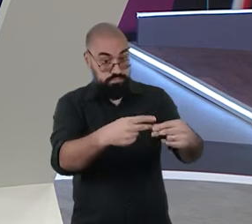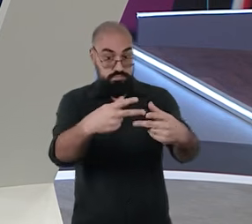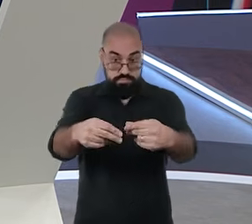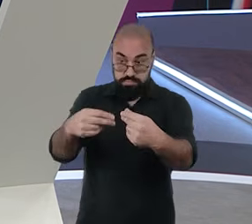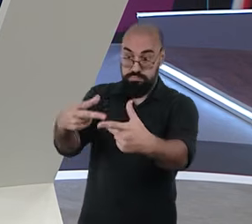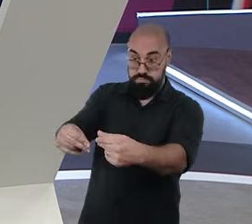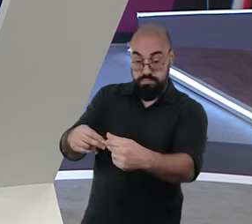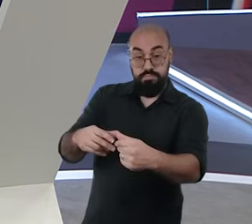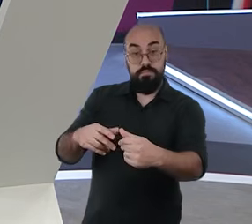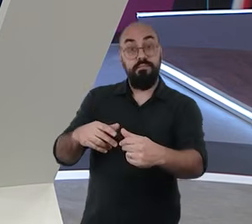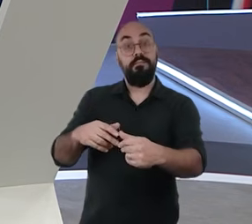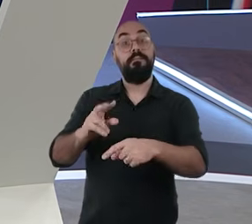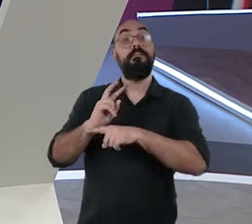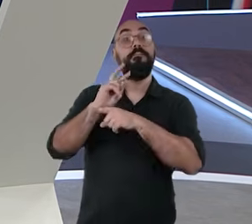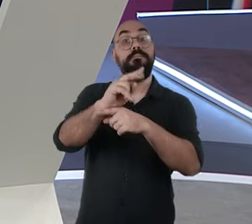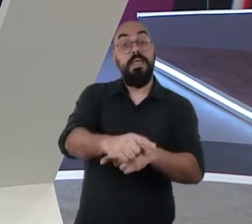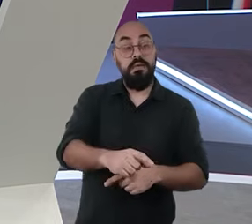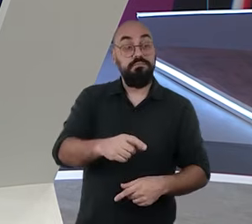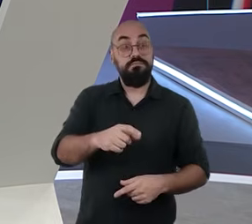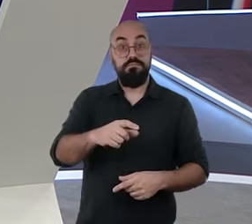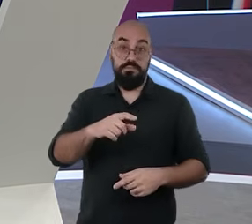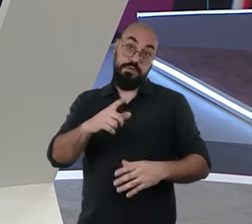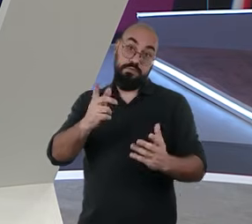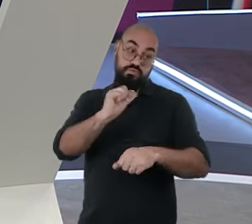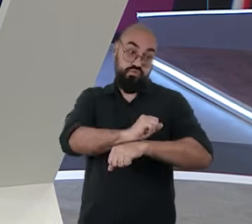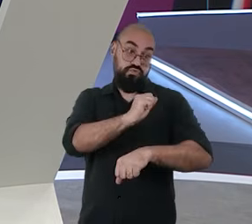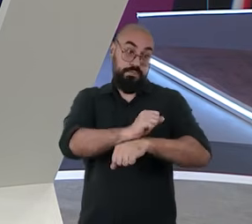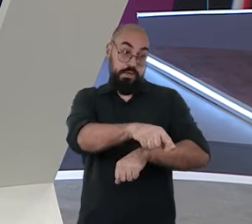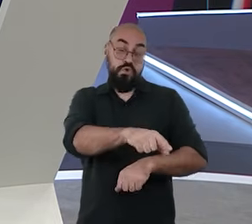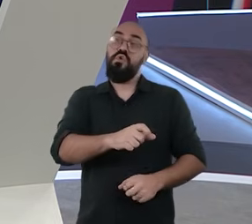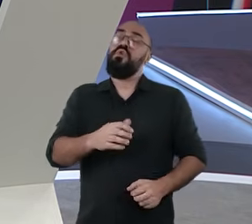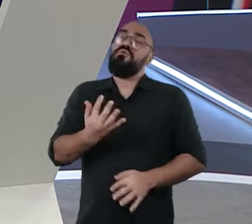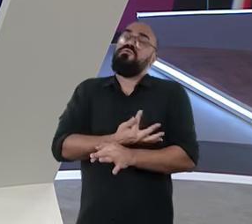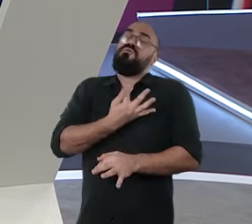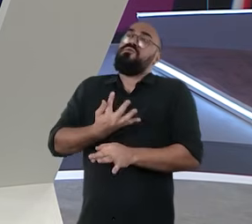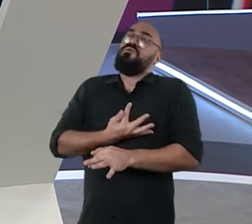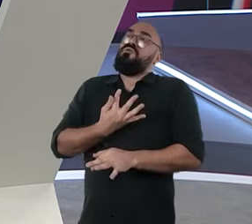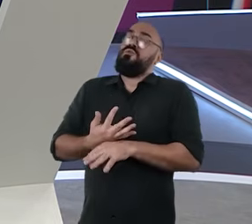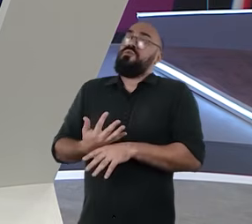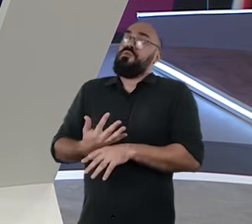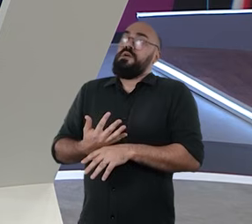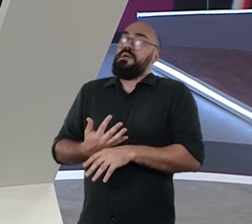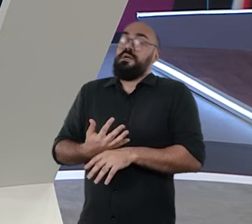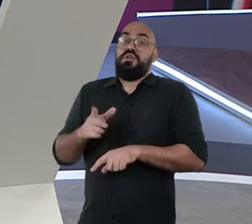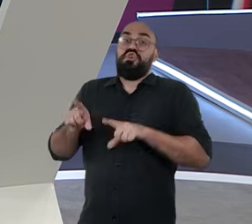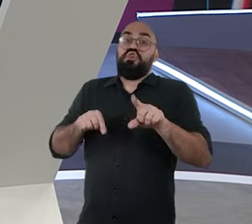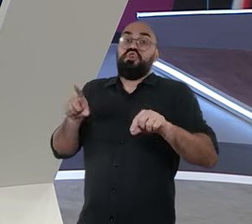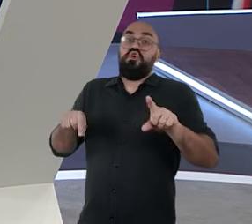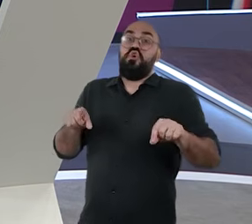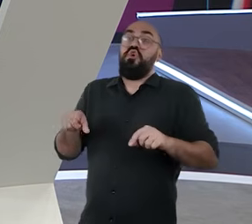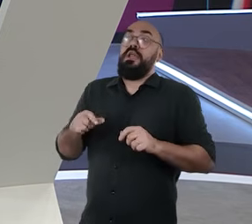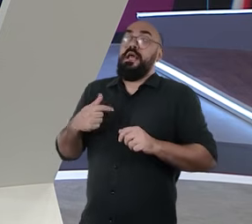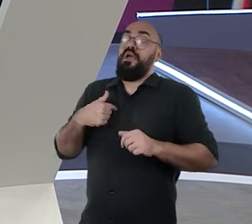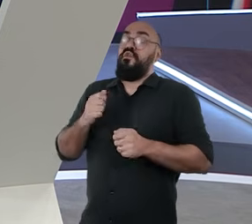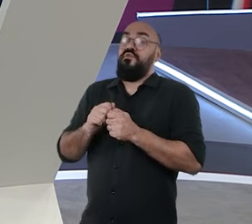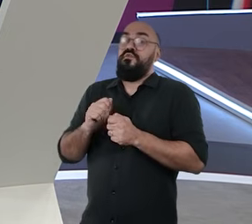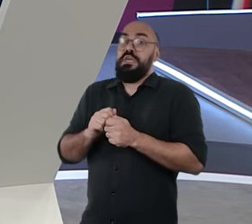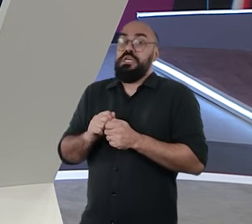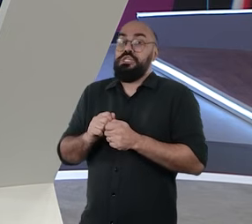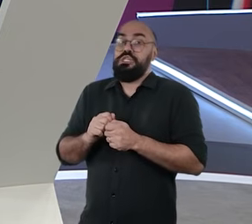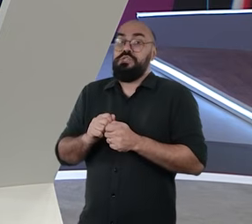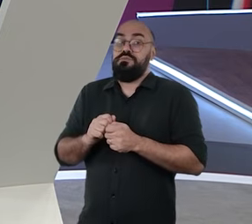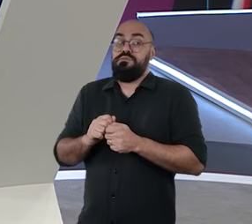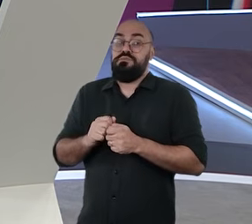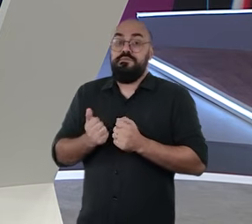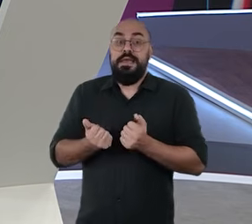e no momento do seu retorno, ele vai retribuir. É isso que ele está dizendo. Cada um vai receber de acordo com as escolhas que faz. Então, o